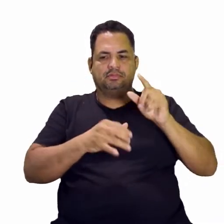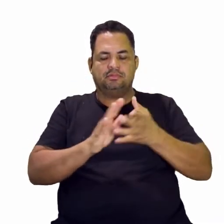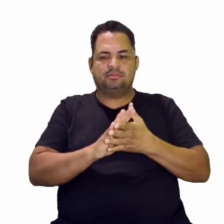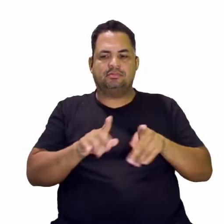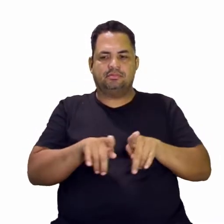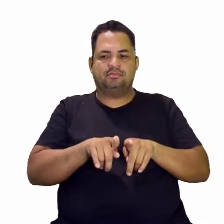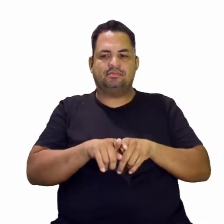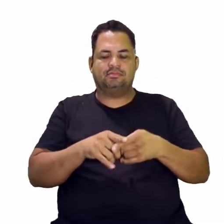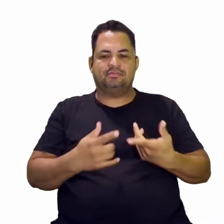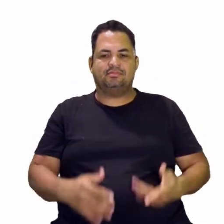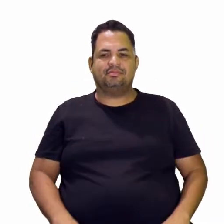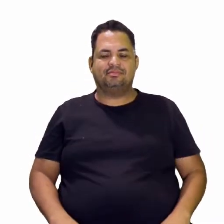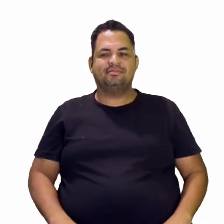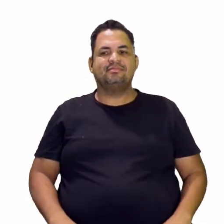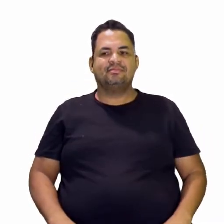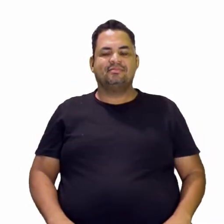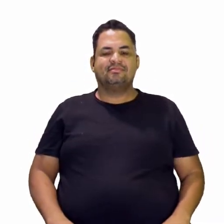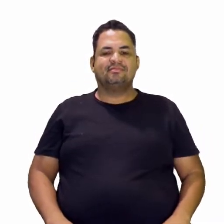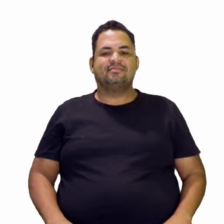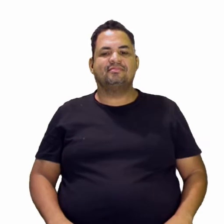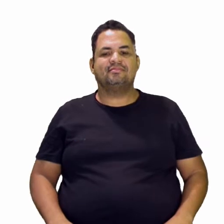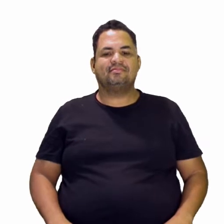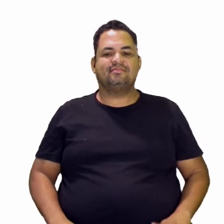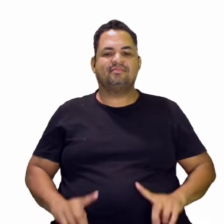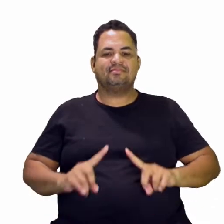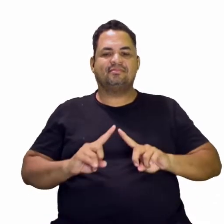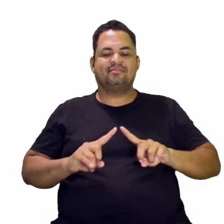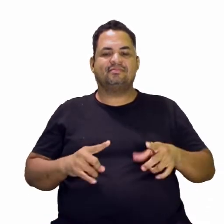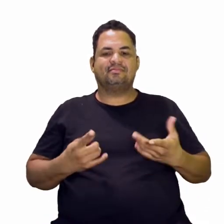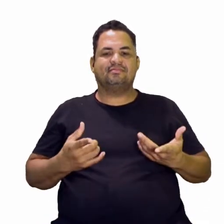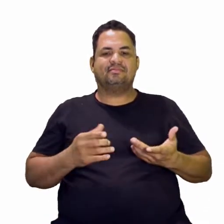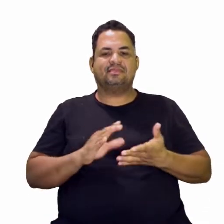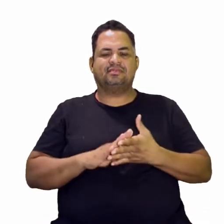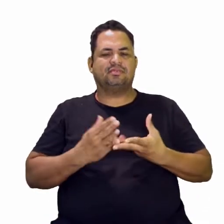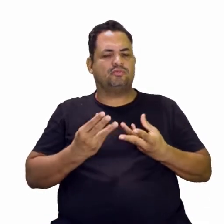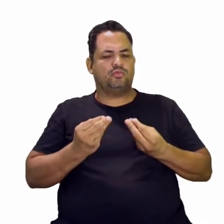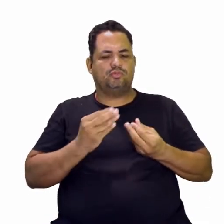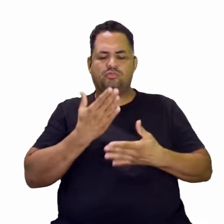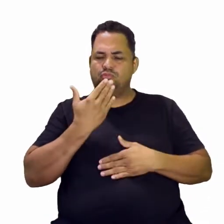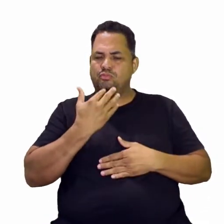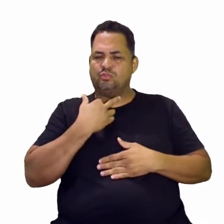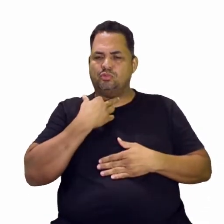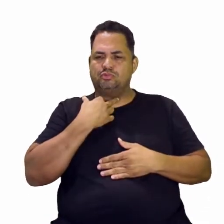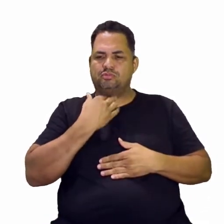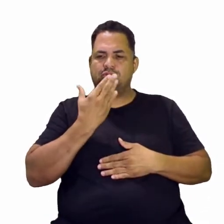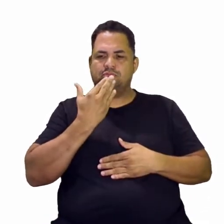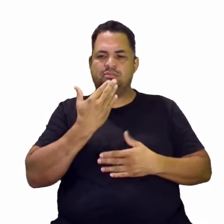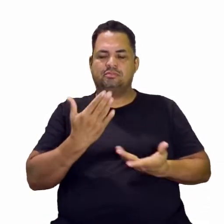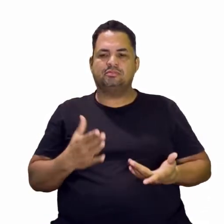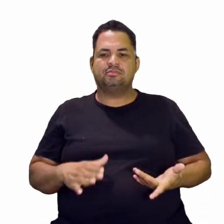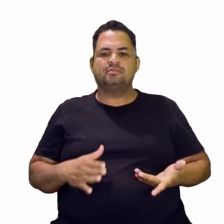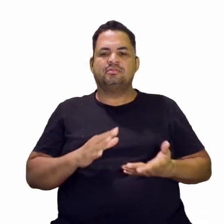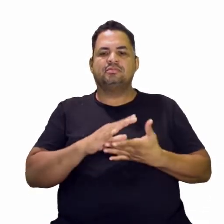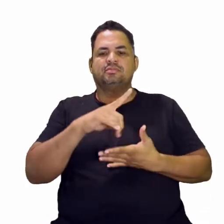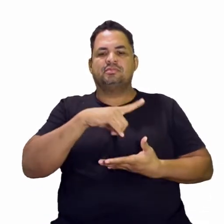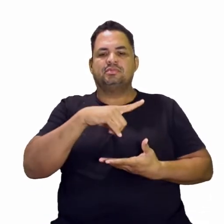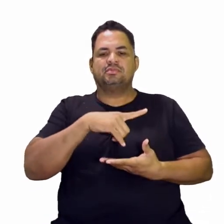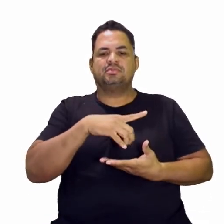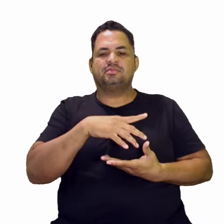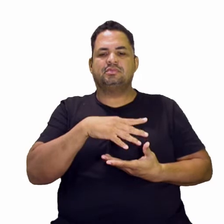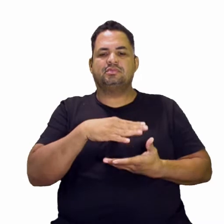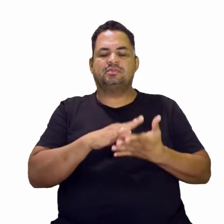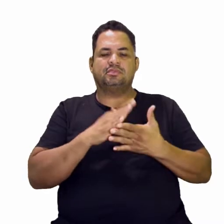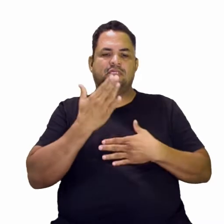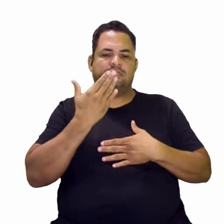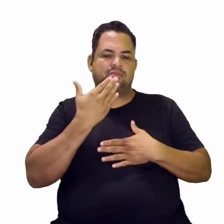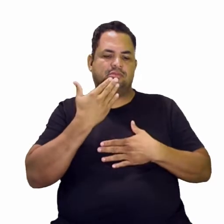gente que diz que são inimigos. Pois é, só as questões de excesso, gente. Se está presente no alimento,